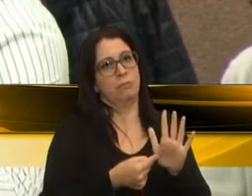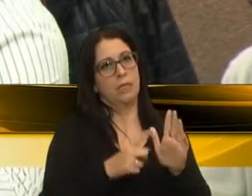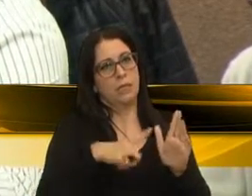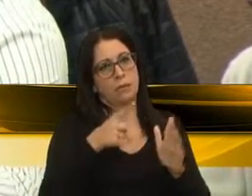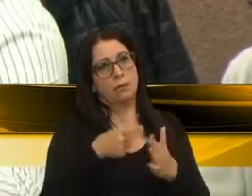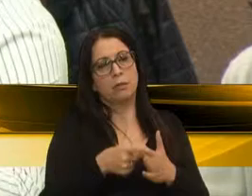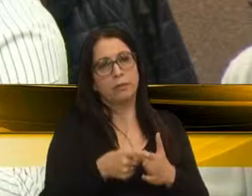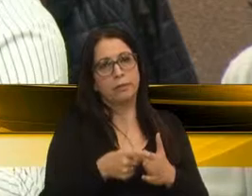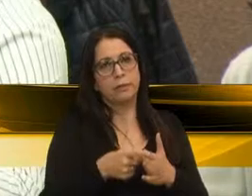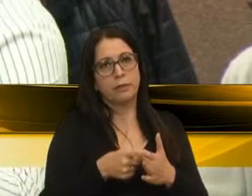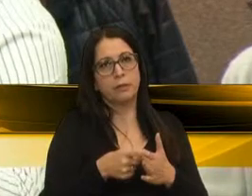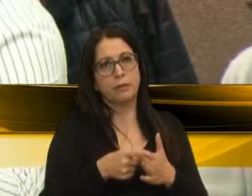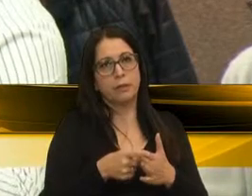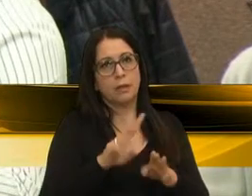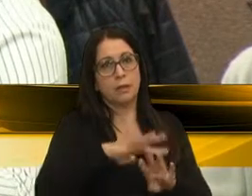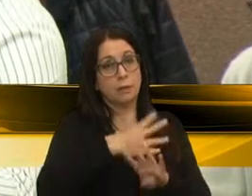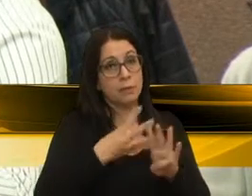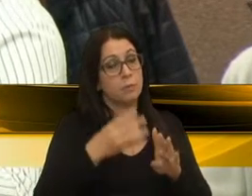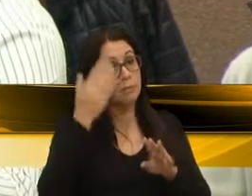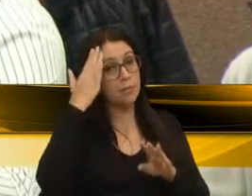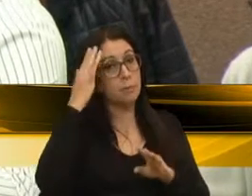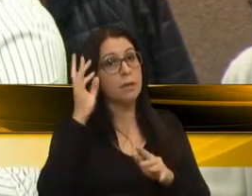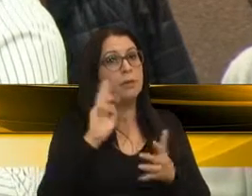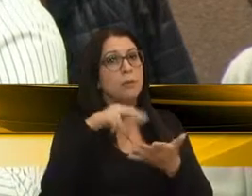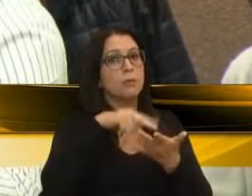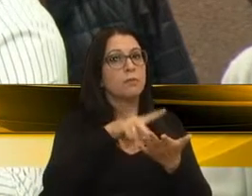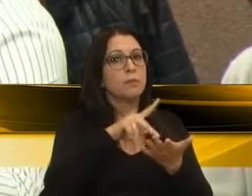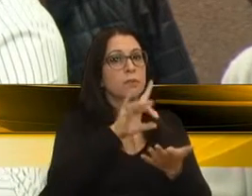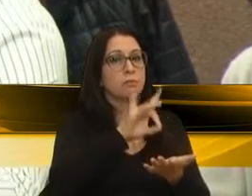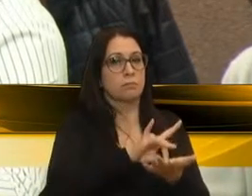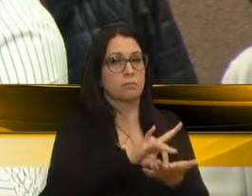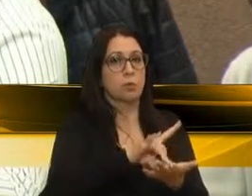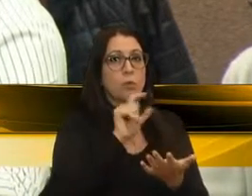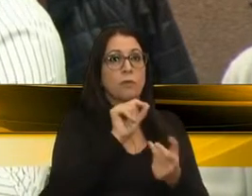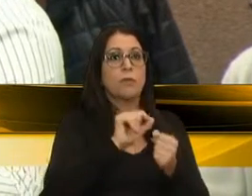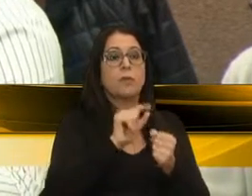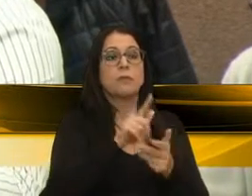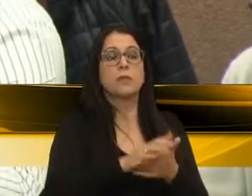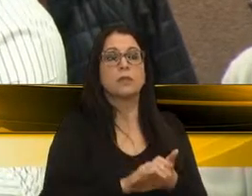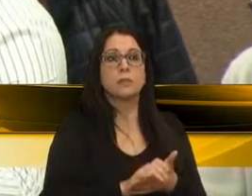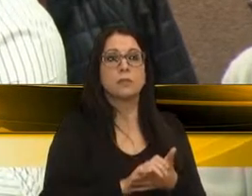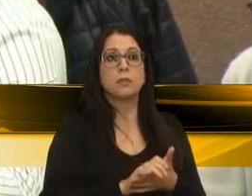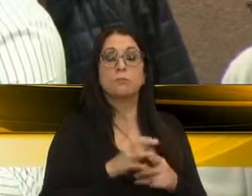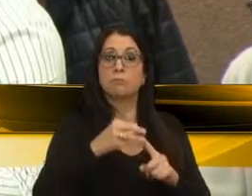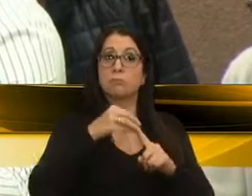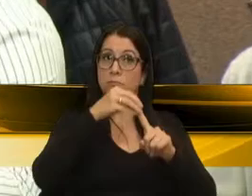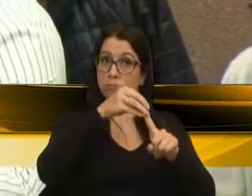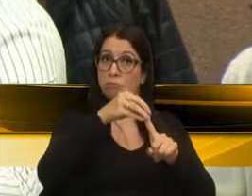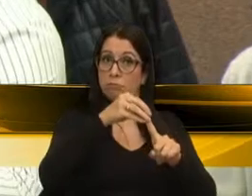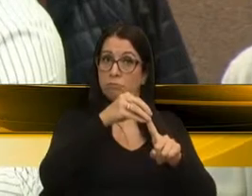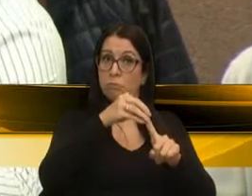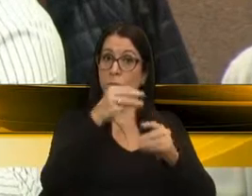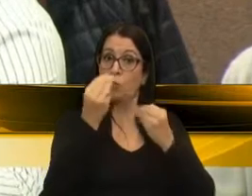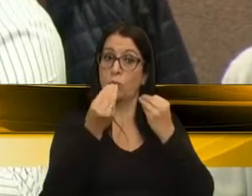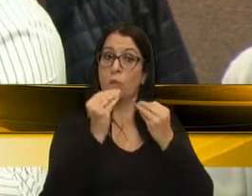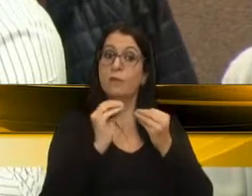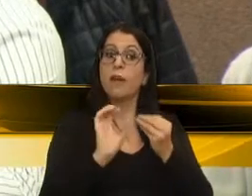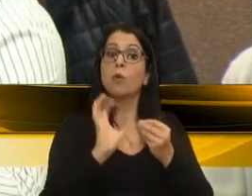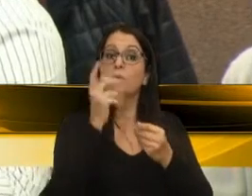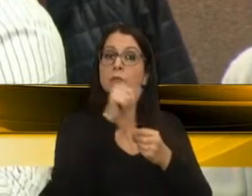estão nas planilhas. Então a gente precisa saber realmente de forma oficial o que vai ser feito e principalmente, vereador, o impacto que